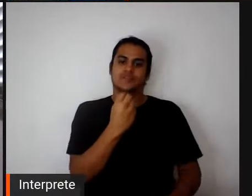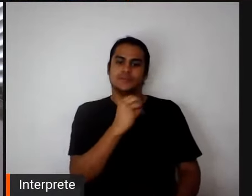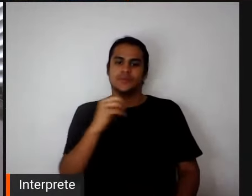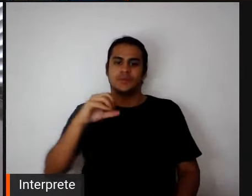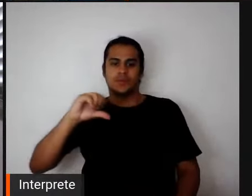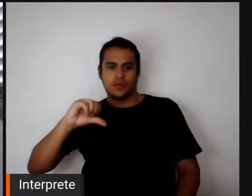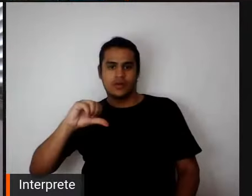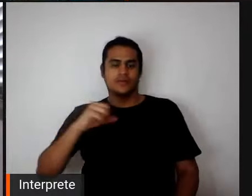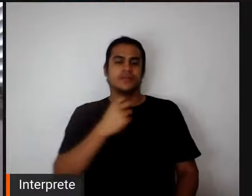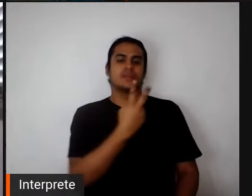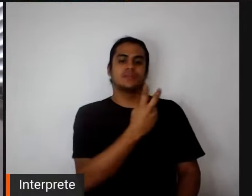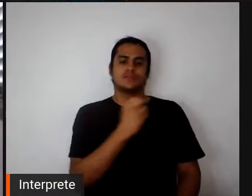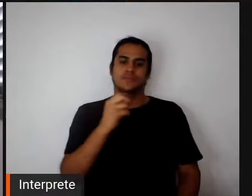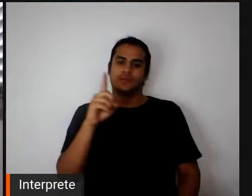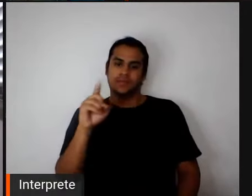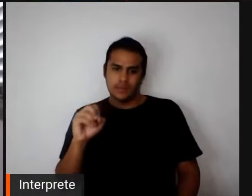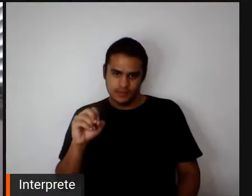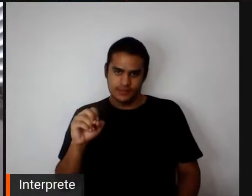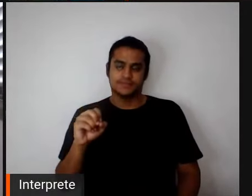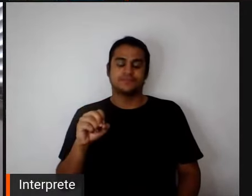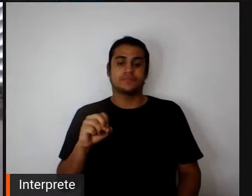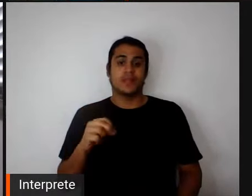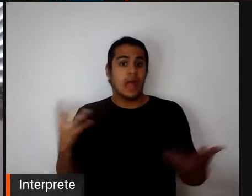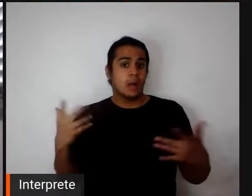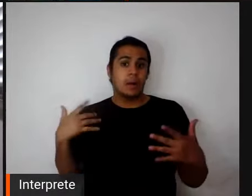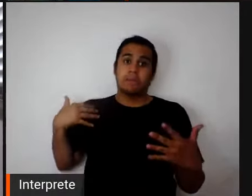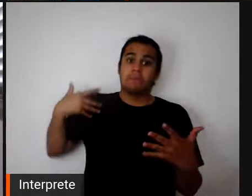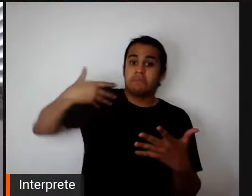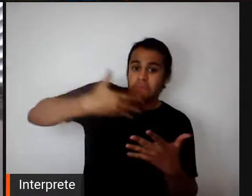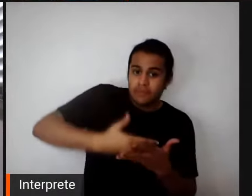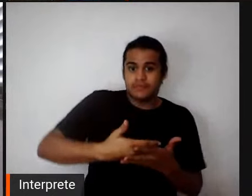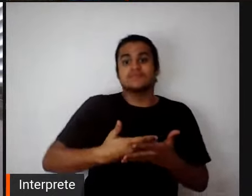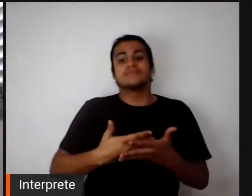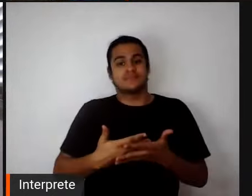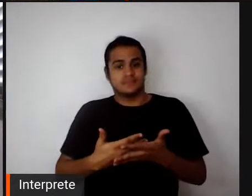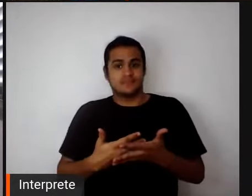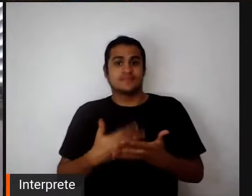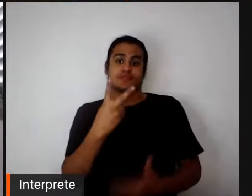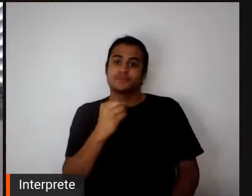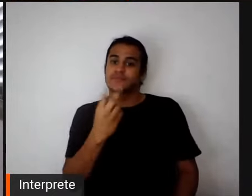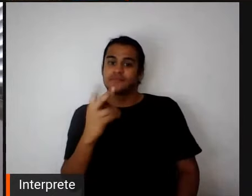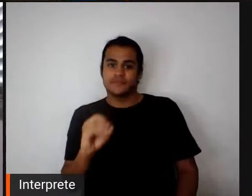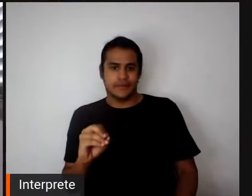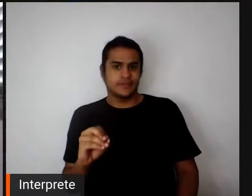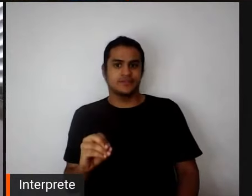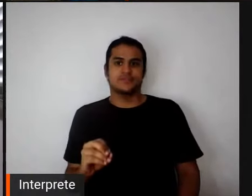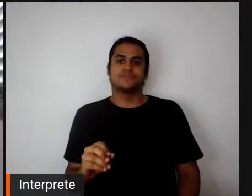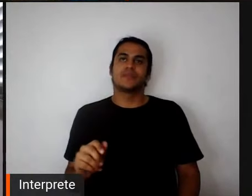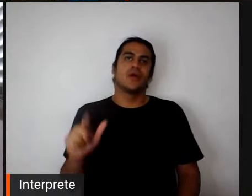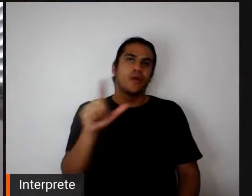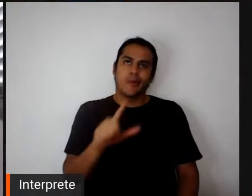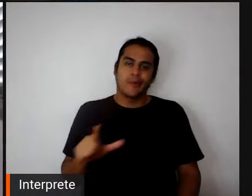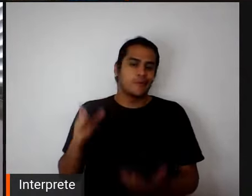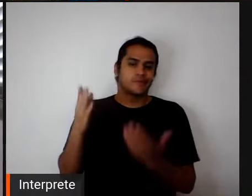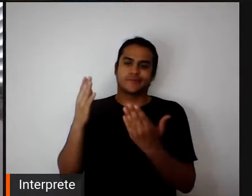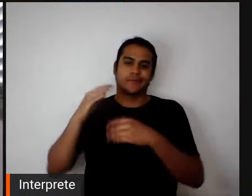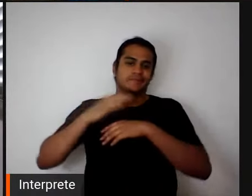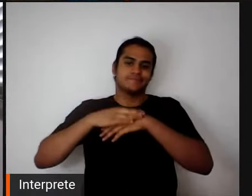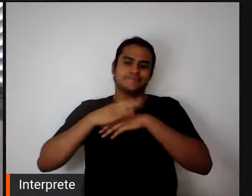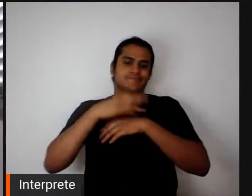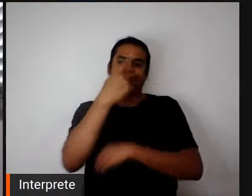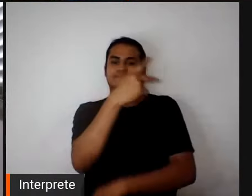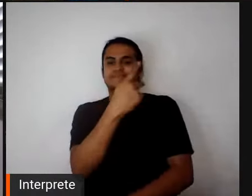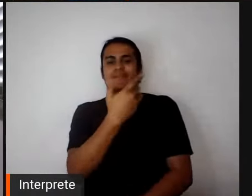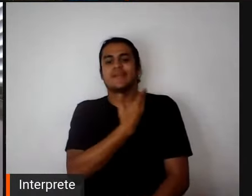E agora, 10 anos depois, como é próprio da Maureen, ela não quis fazer uma revisão da retrospectiva, nós fizemos um outro